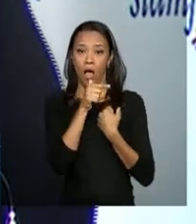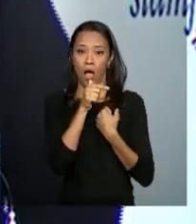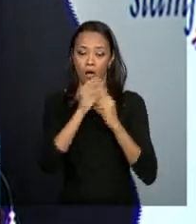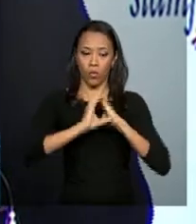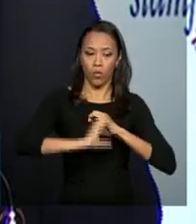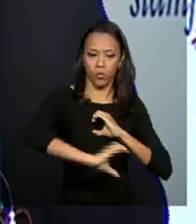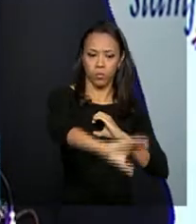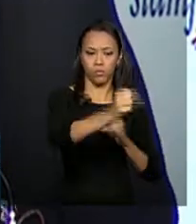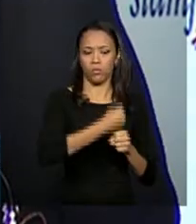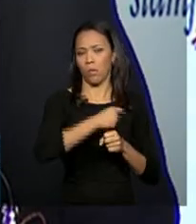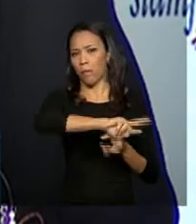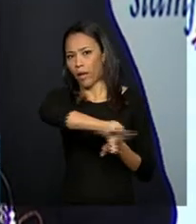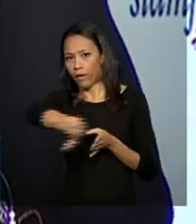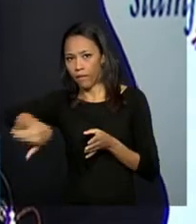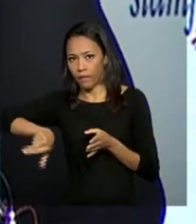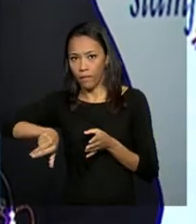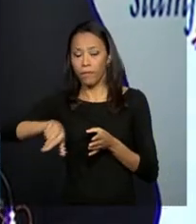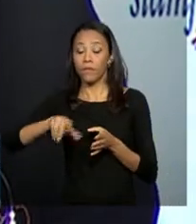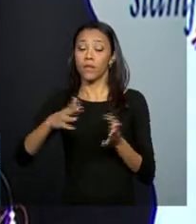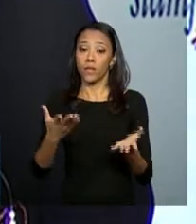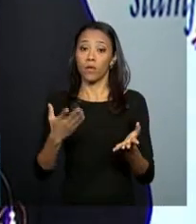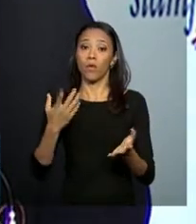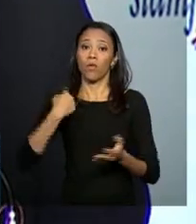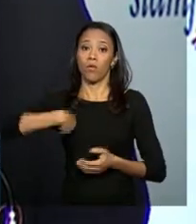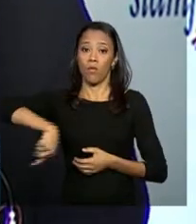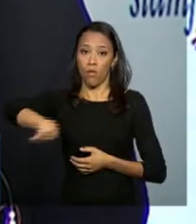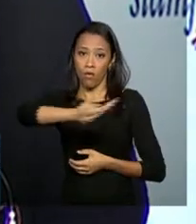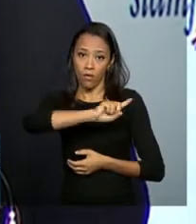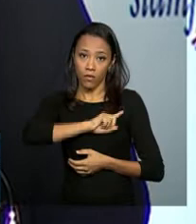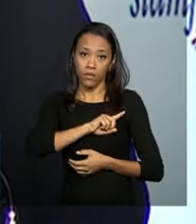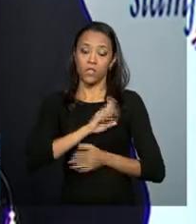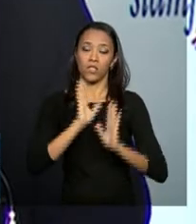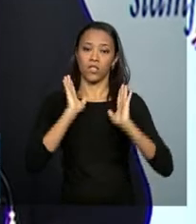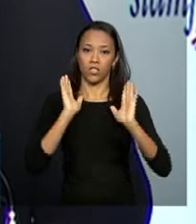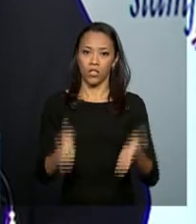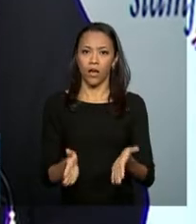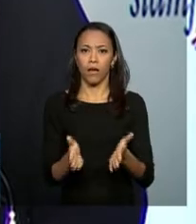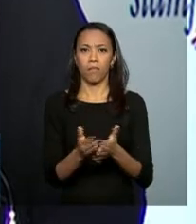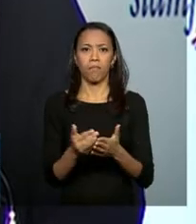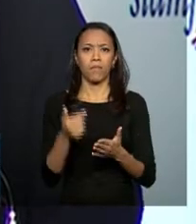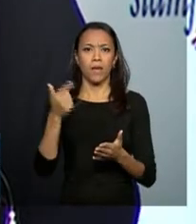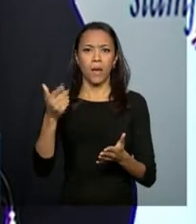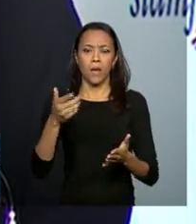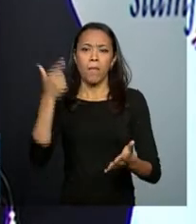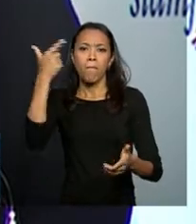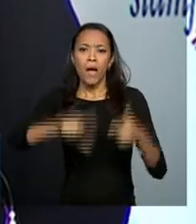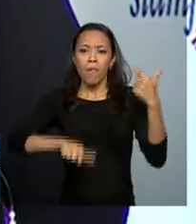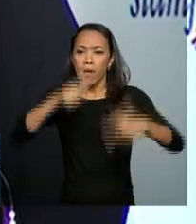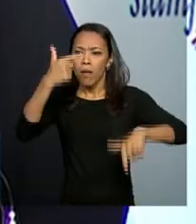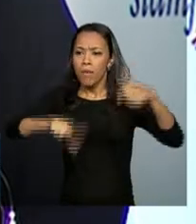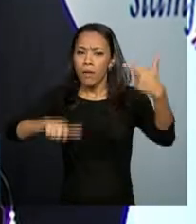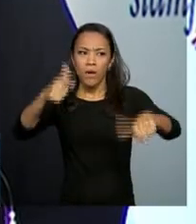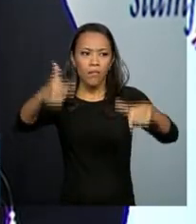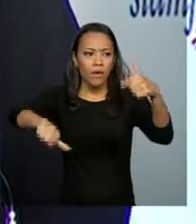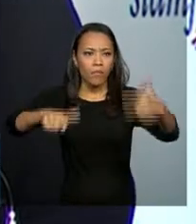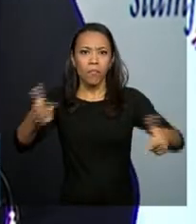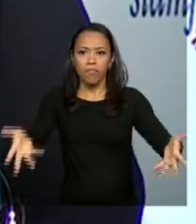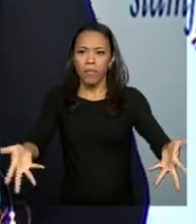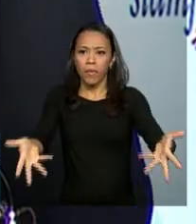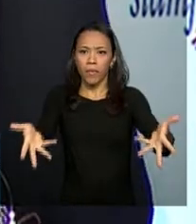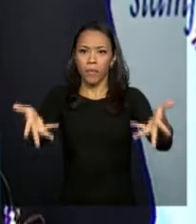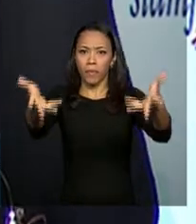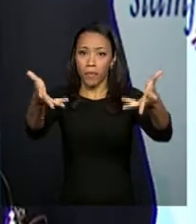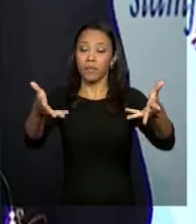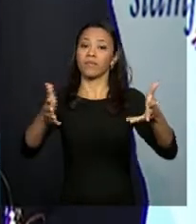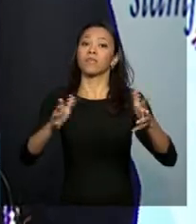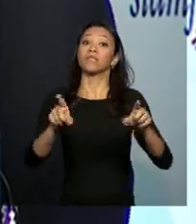Também neste caso, nós geramos mais demanda por produtos e serviços